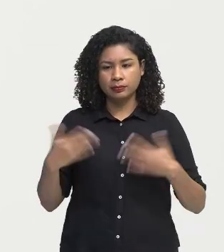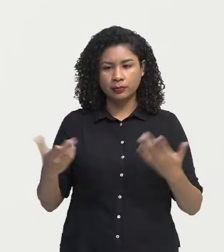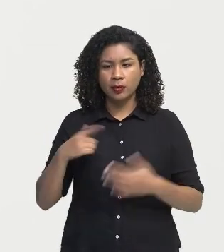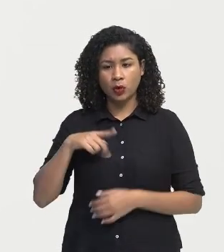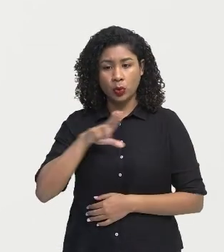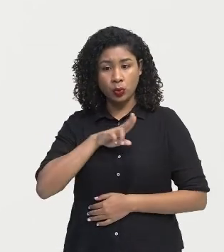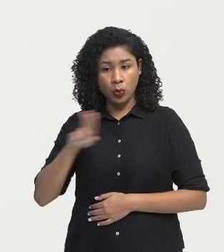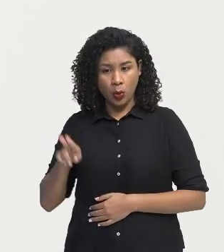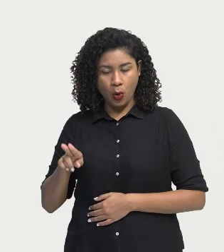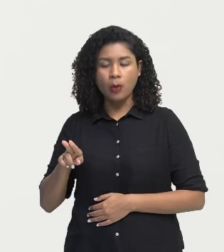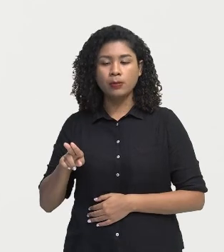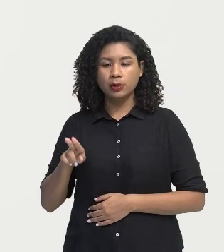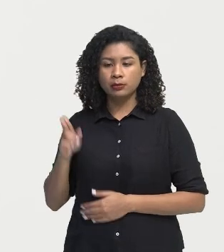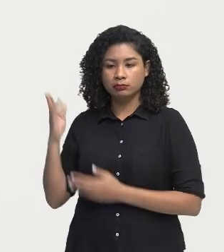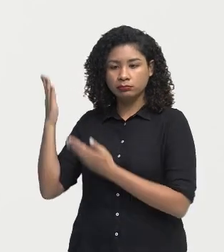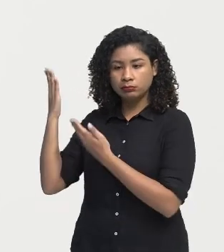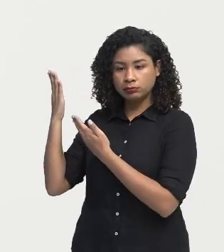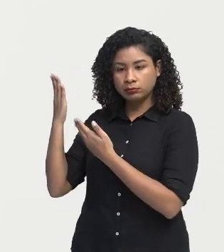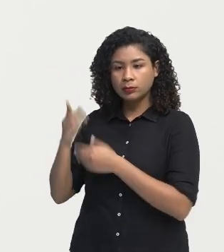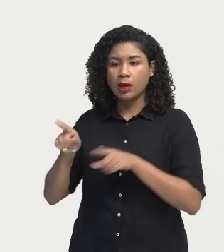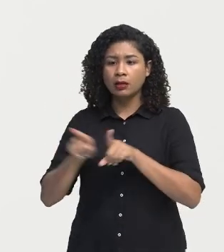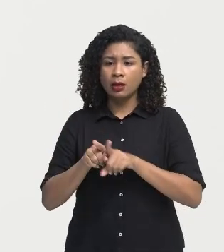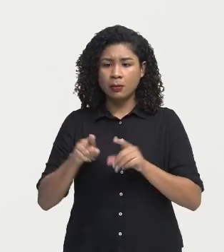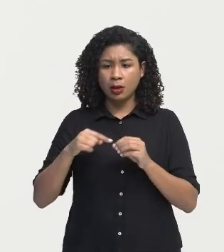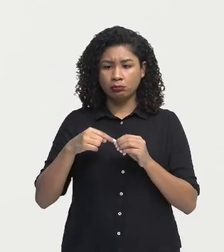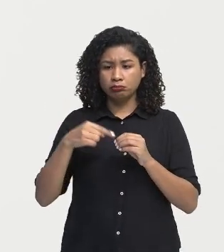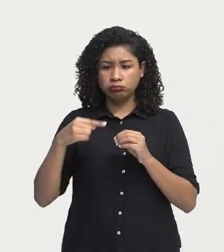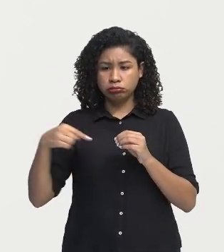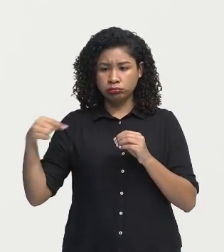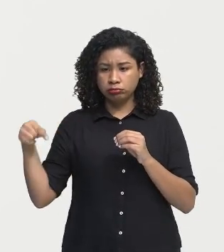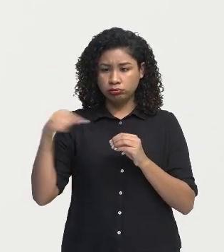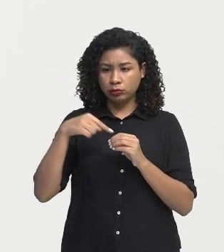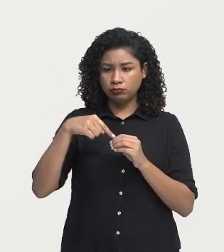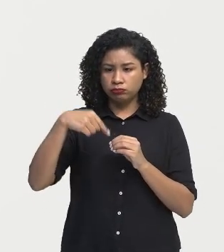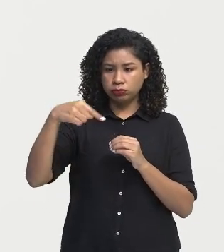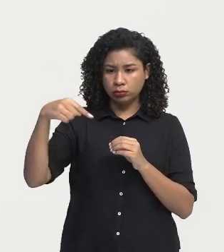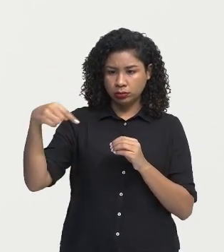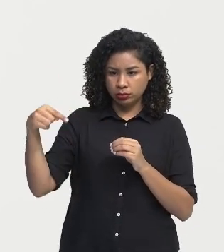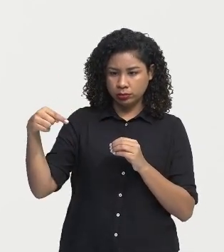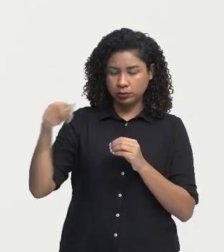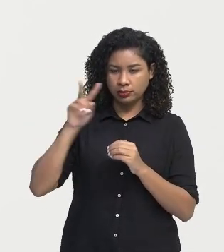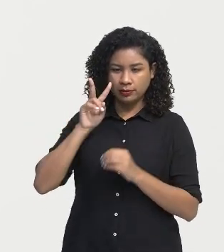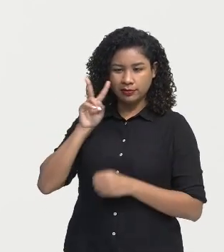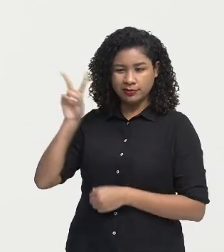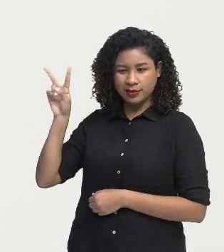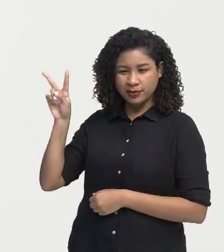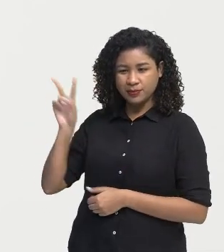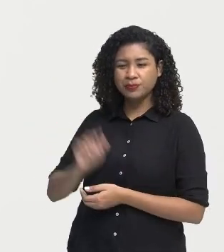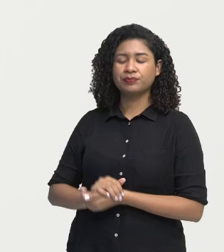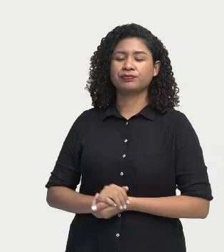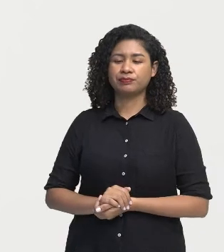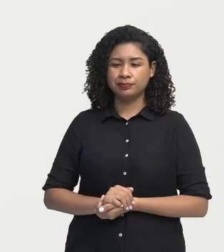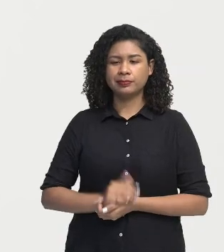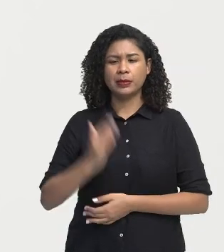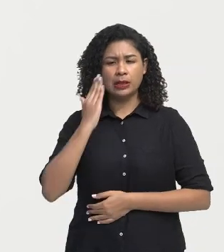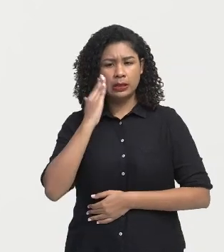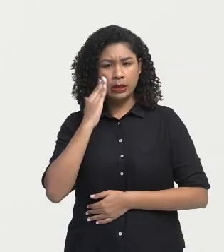essas duas estruturas que saem dela, né? Essa estrutura que a gente sabe que está relacionada